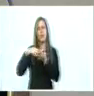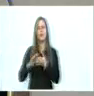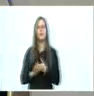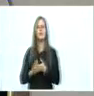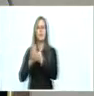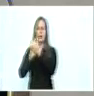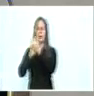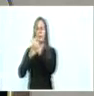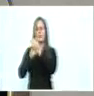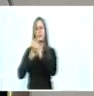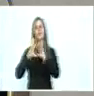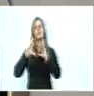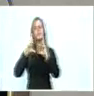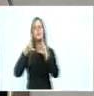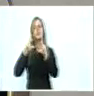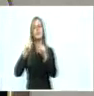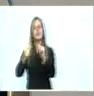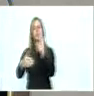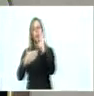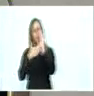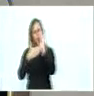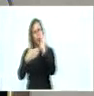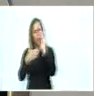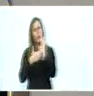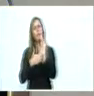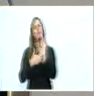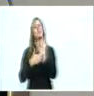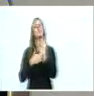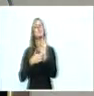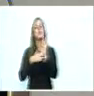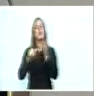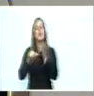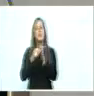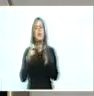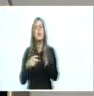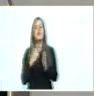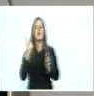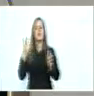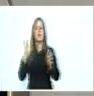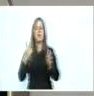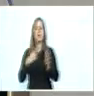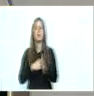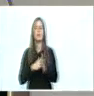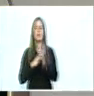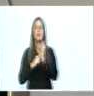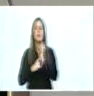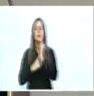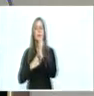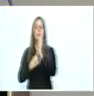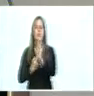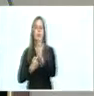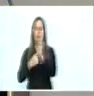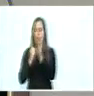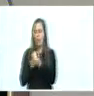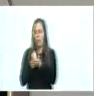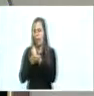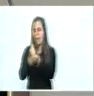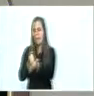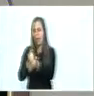parabenizar a todos, né, pelas proposituras e, mais uma vez, manifestar o nosso apoio ao movimento.